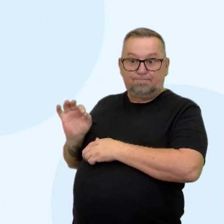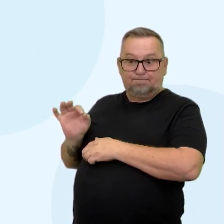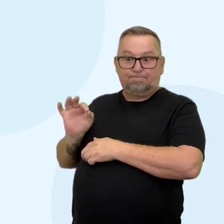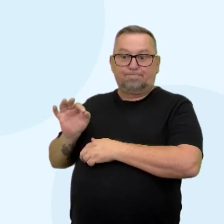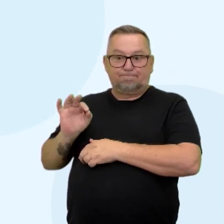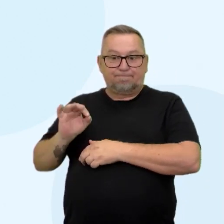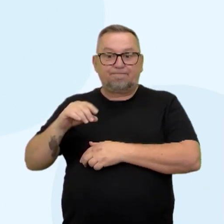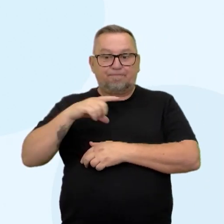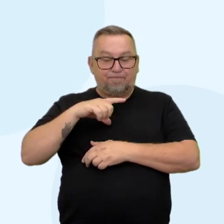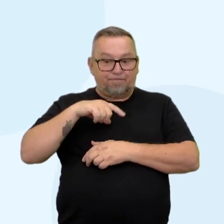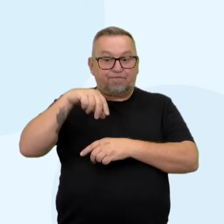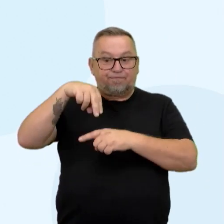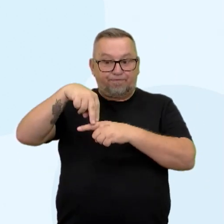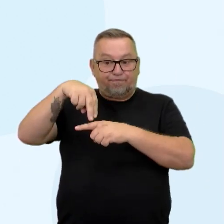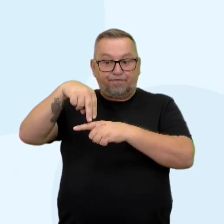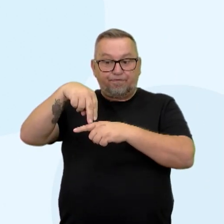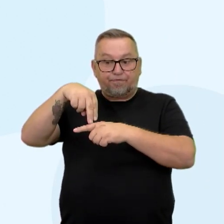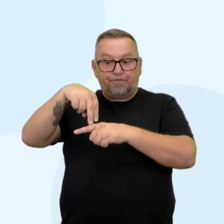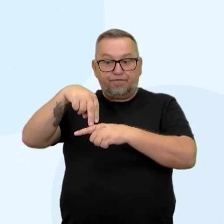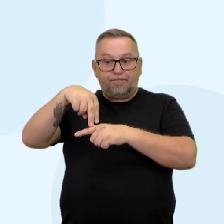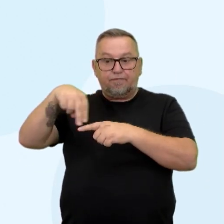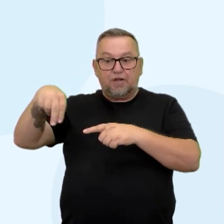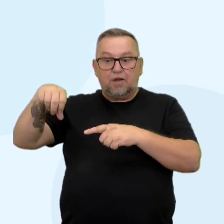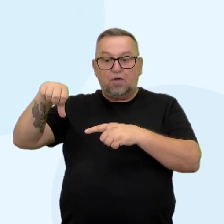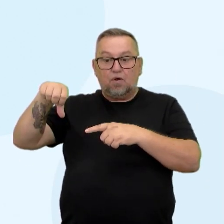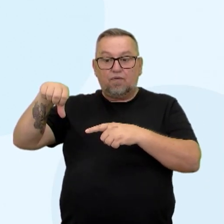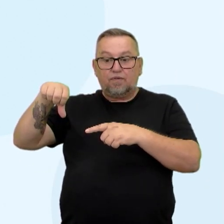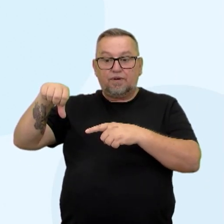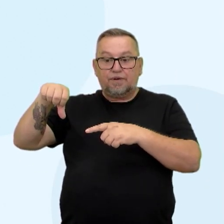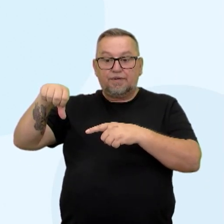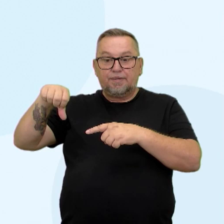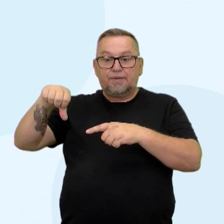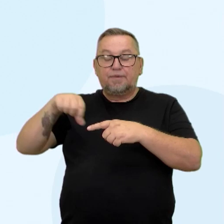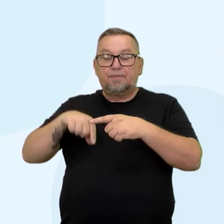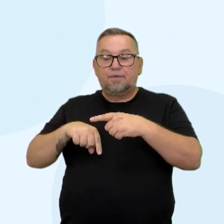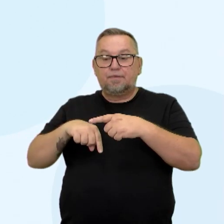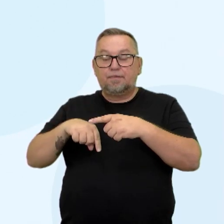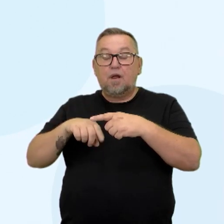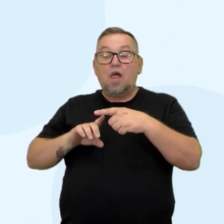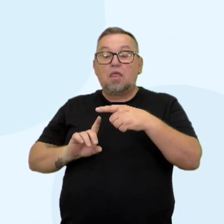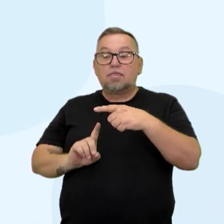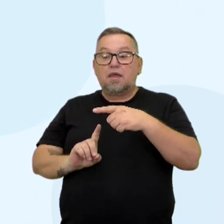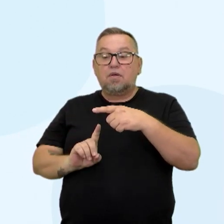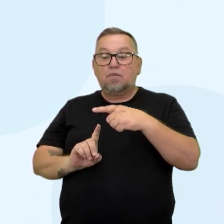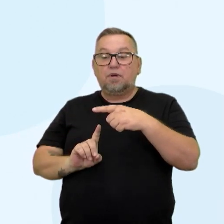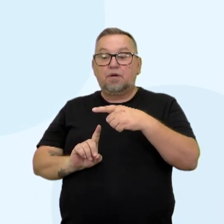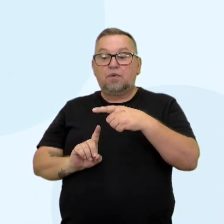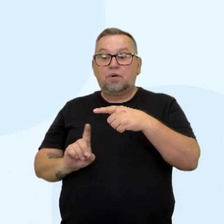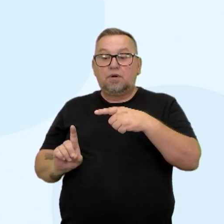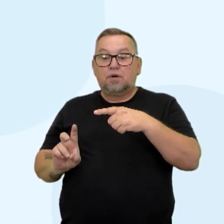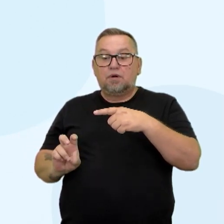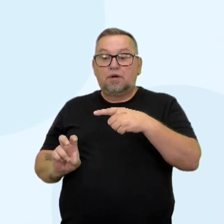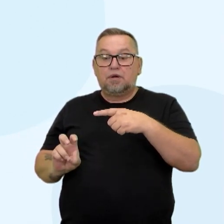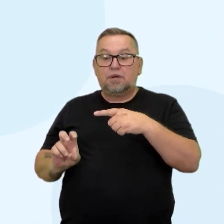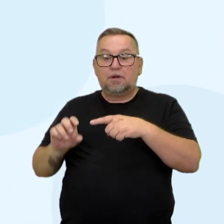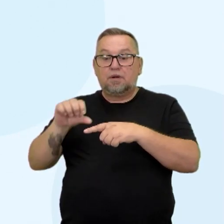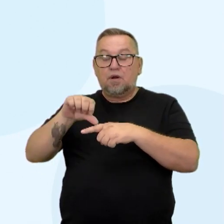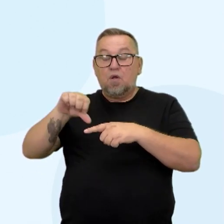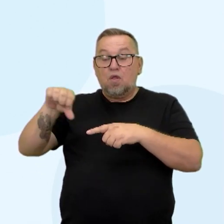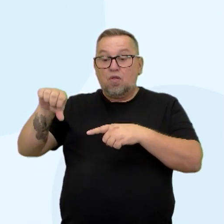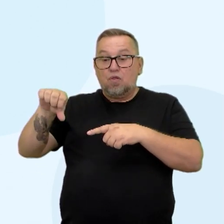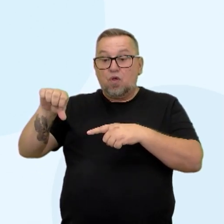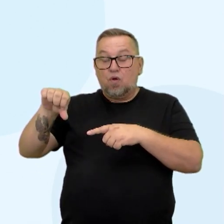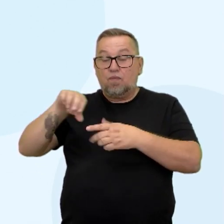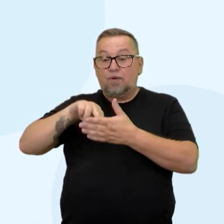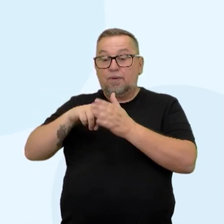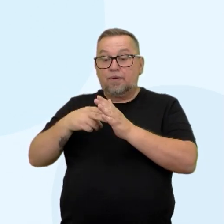aí o numerador, que vale 9. O numerador sempre vai representar pra gente. Quanto foi comido, gasto, perdido,